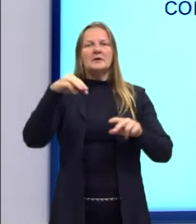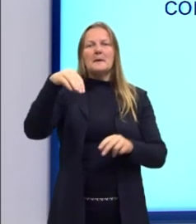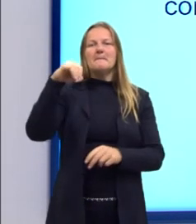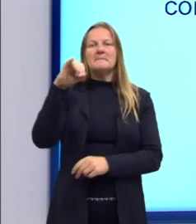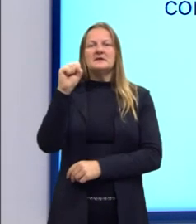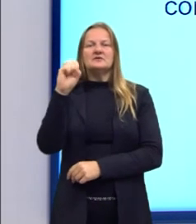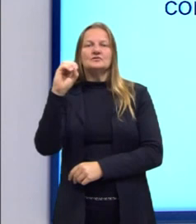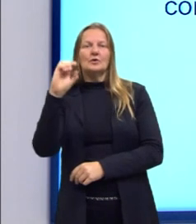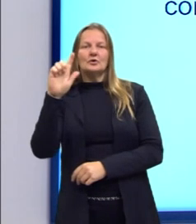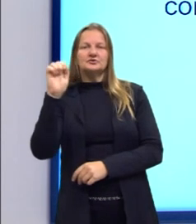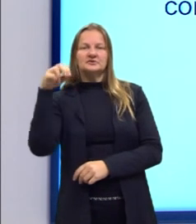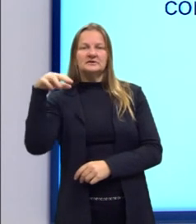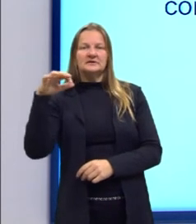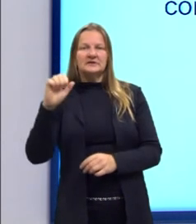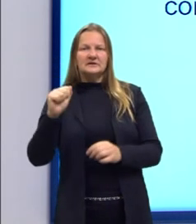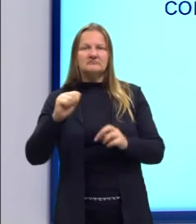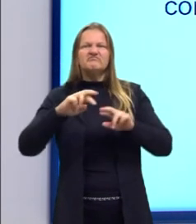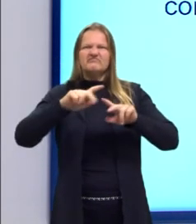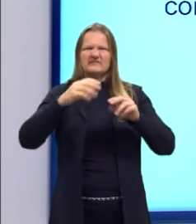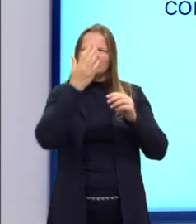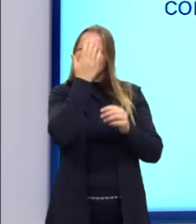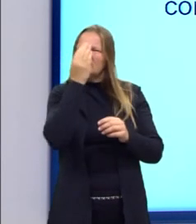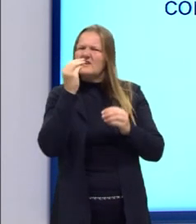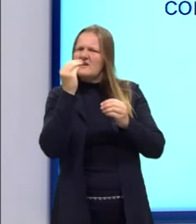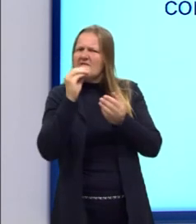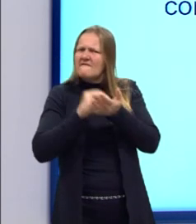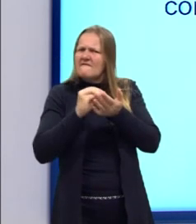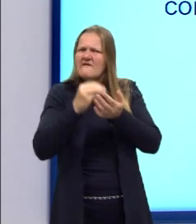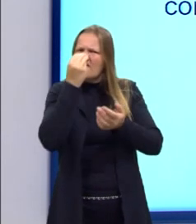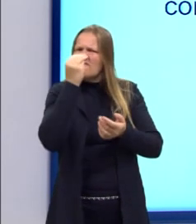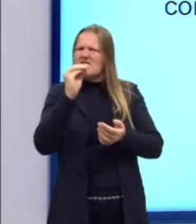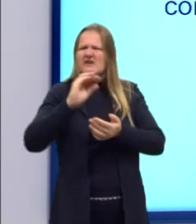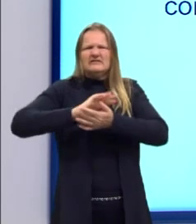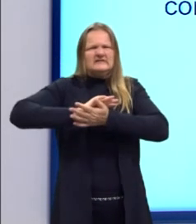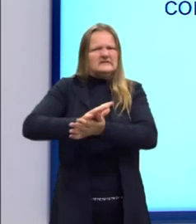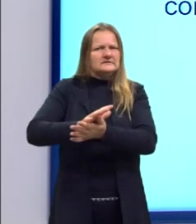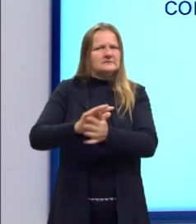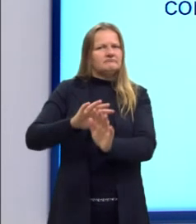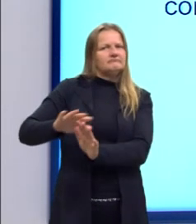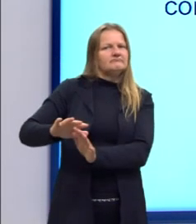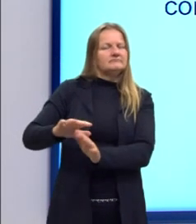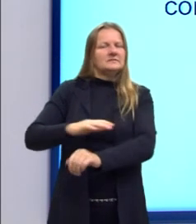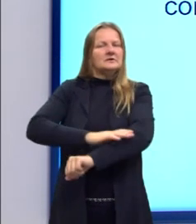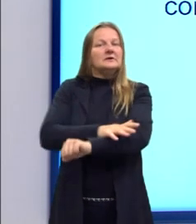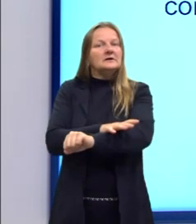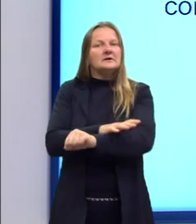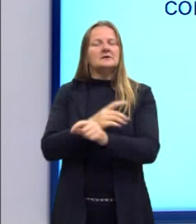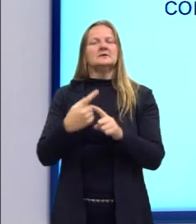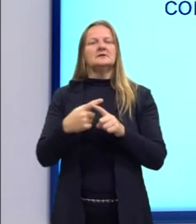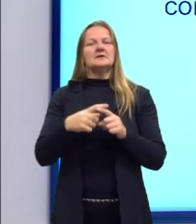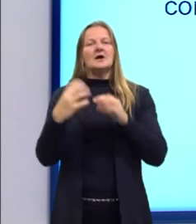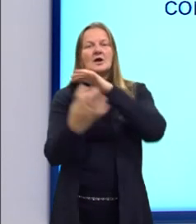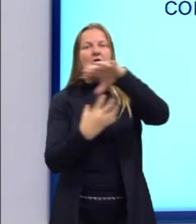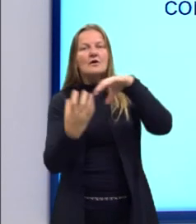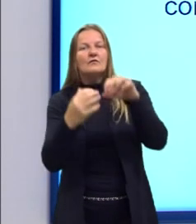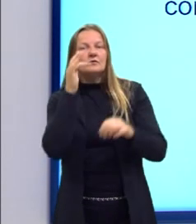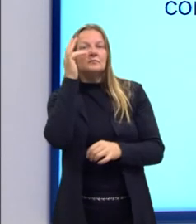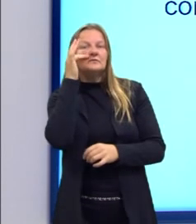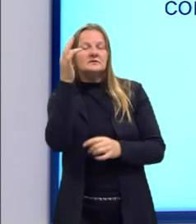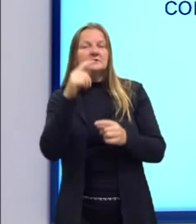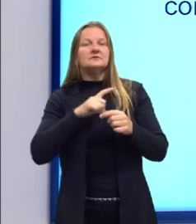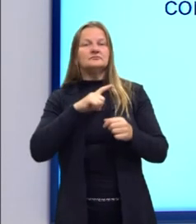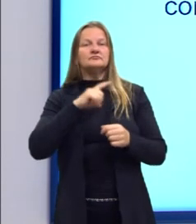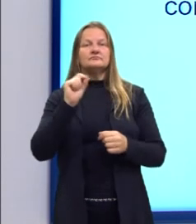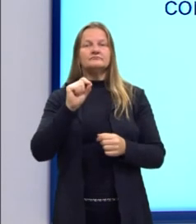eram tão científicos quanto eles achavam que eram né E essa igualdade que a Revolução Francesa vai pregar né a gente